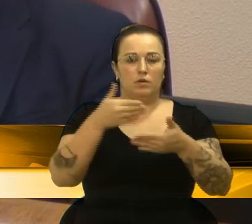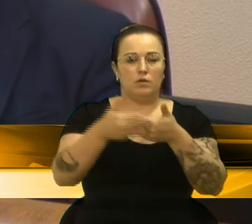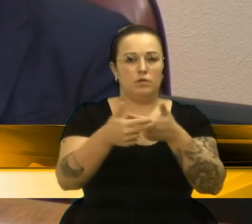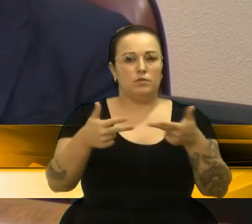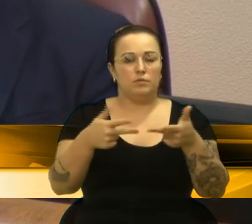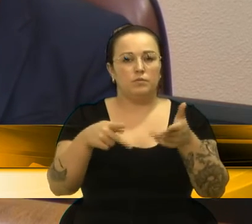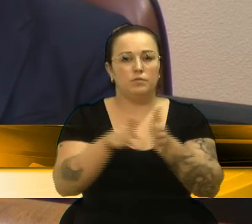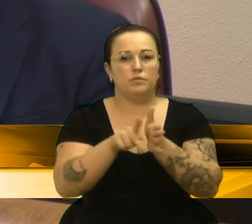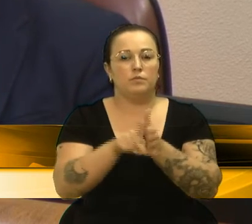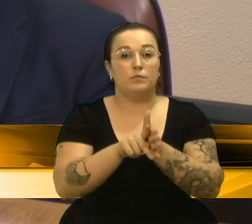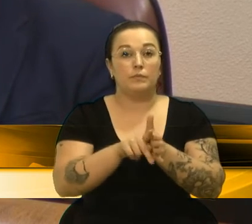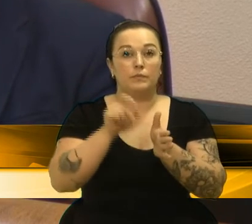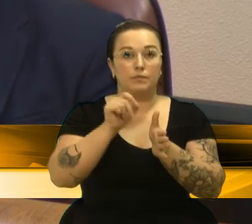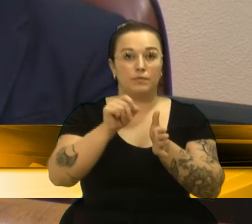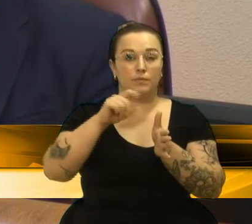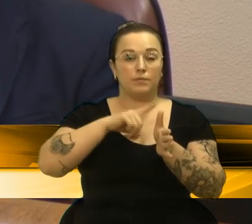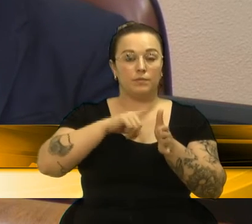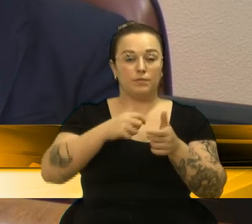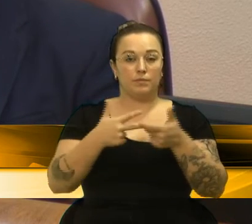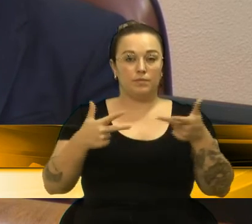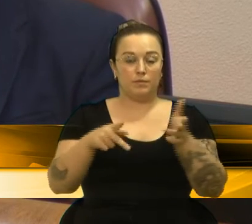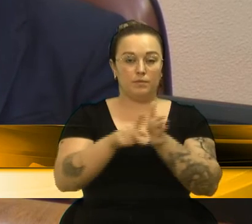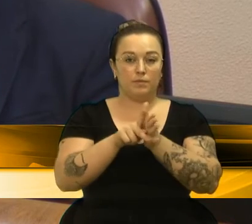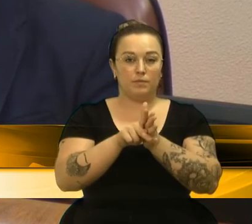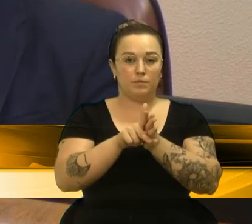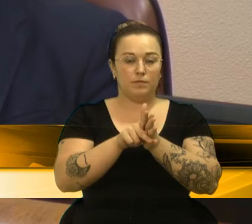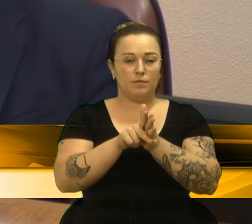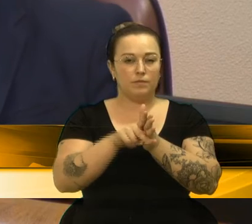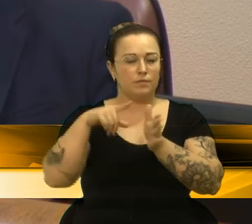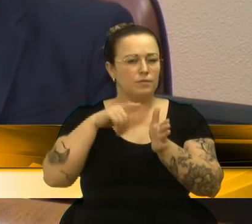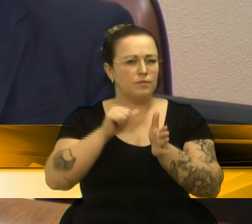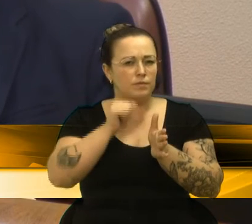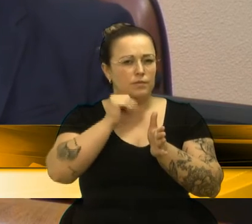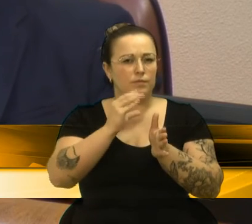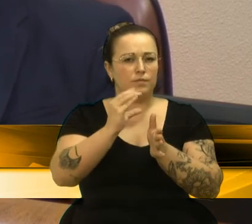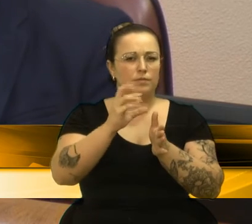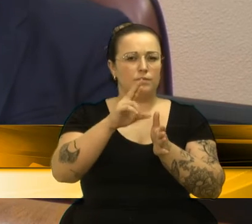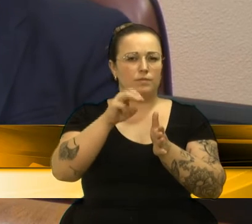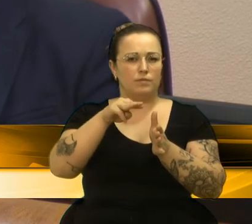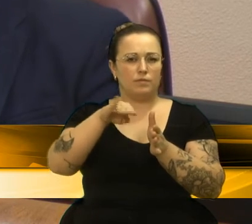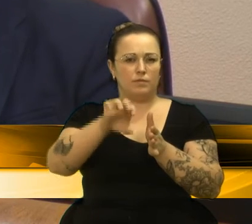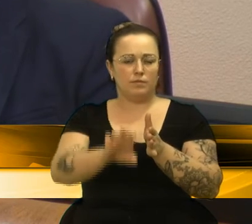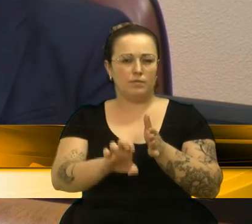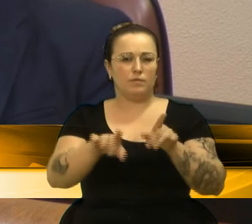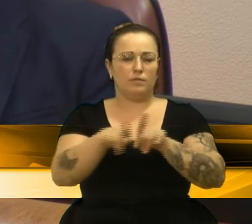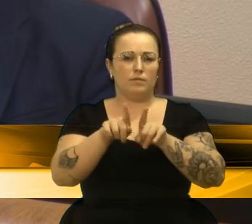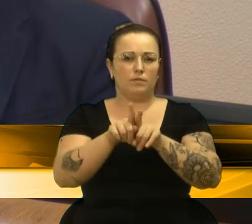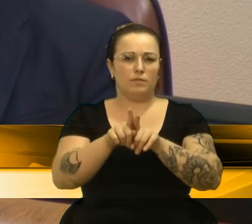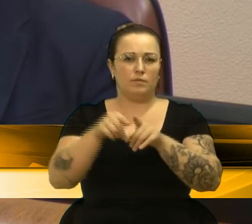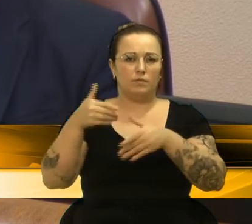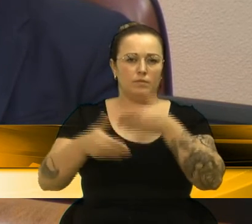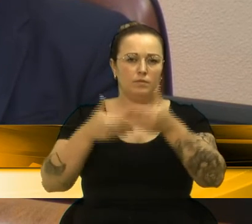em hipóteses restritas em que a denúncia não contém narrativa de crime em tese, desgarra de seus informativos probatórios